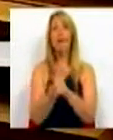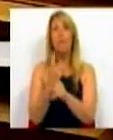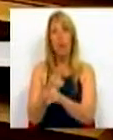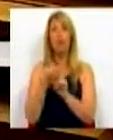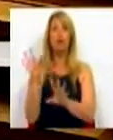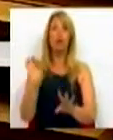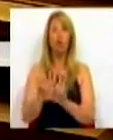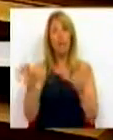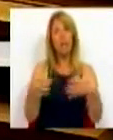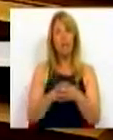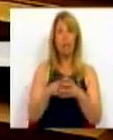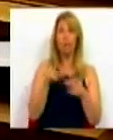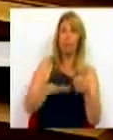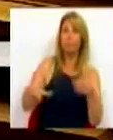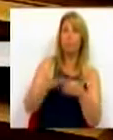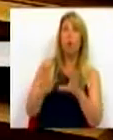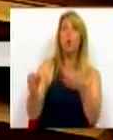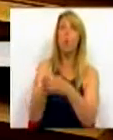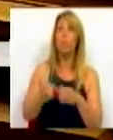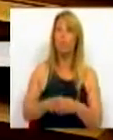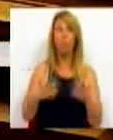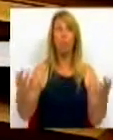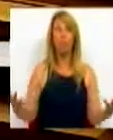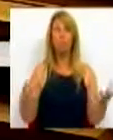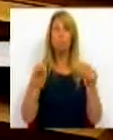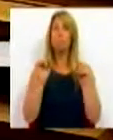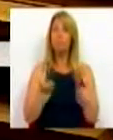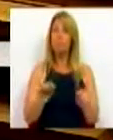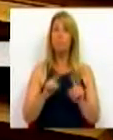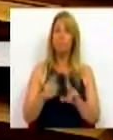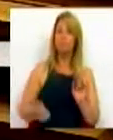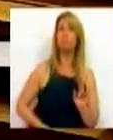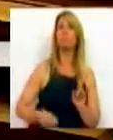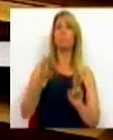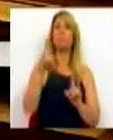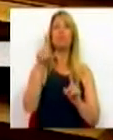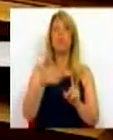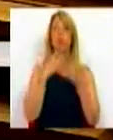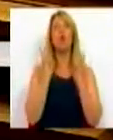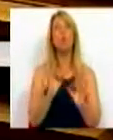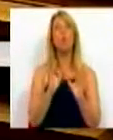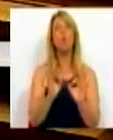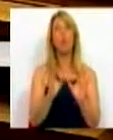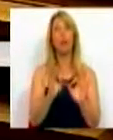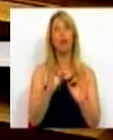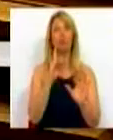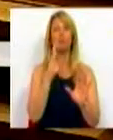reforço em 50 lugares, número estimado em câmaras de cuidados paliativos pediátricos.